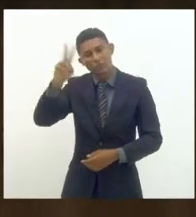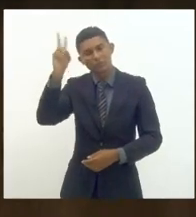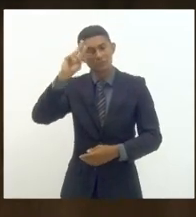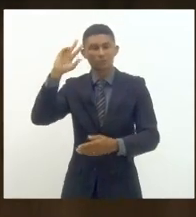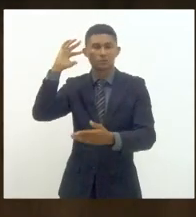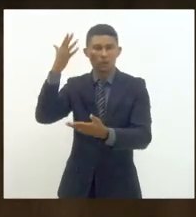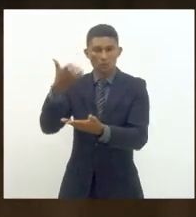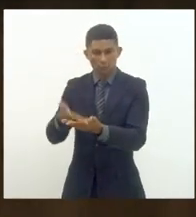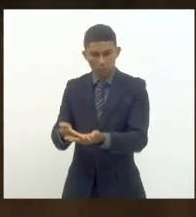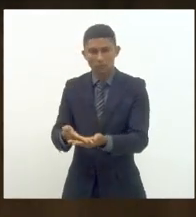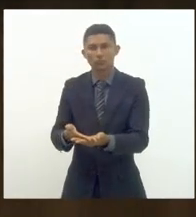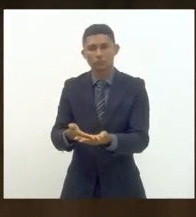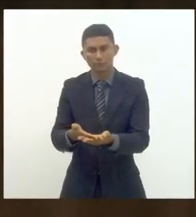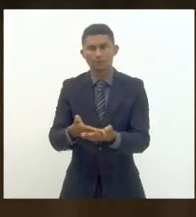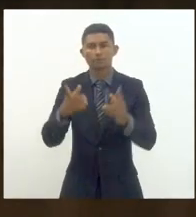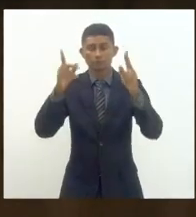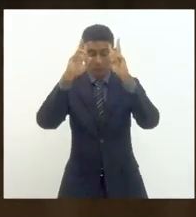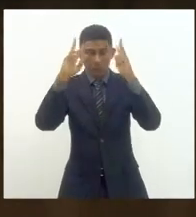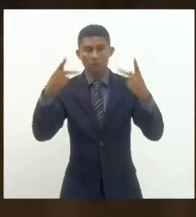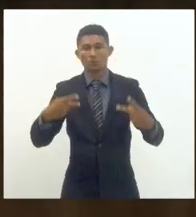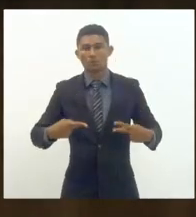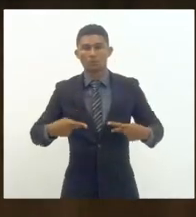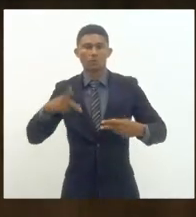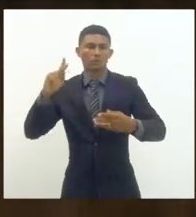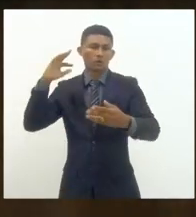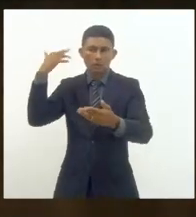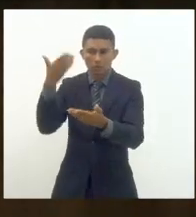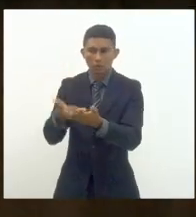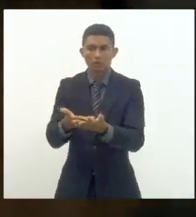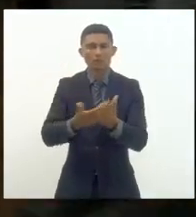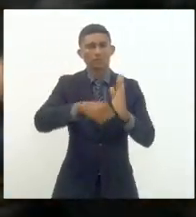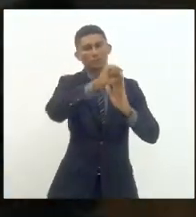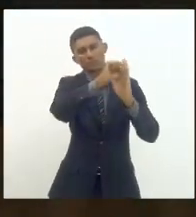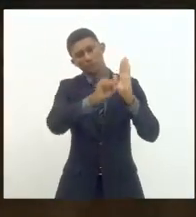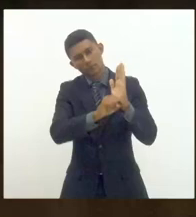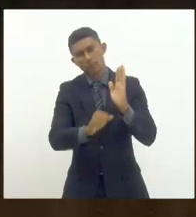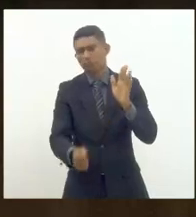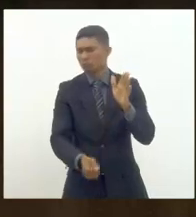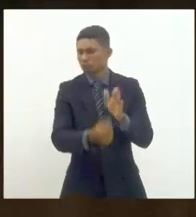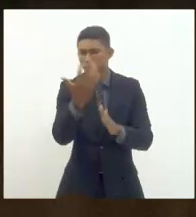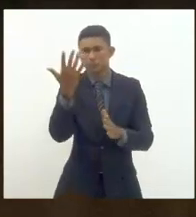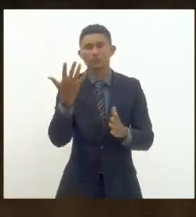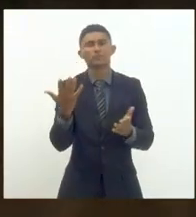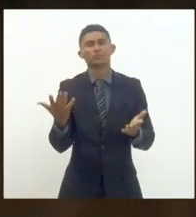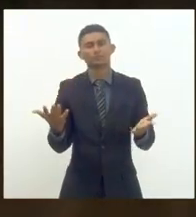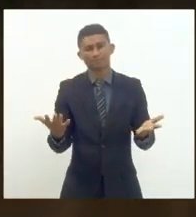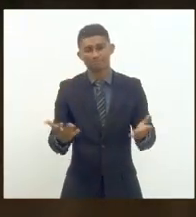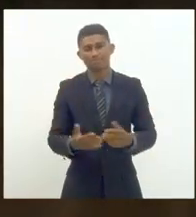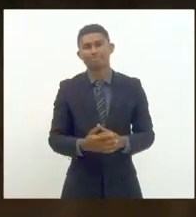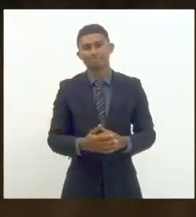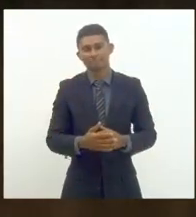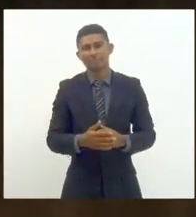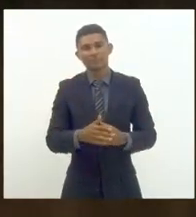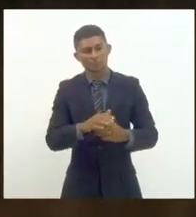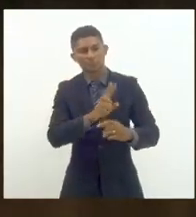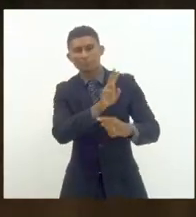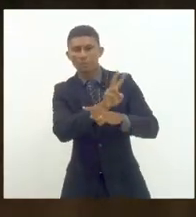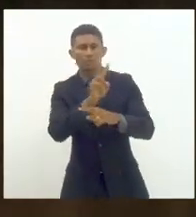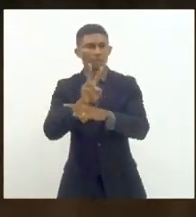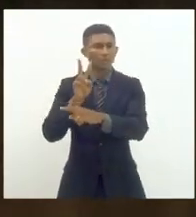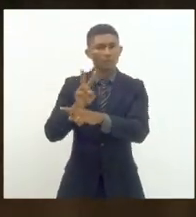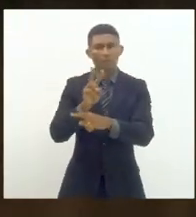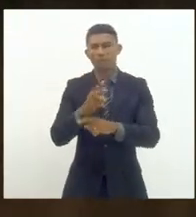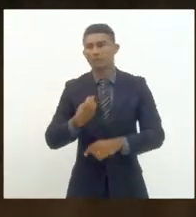uma ferramenta que acompanha a humanidade há séculos e se provou ser a melhor ferramenta de proteção da